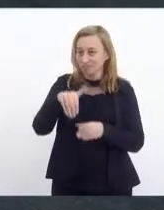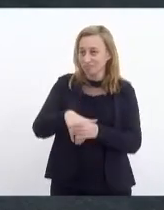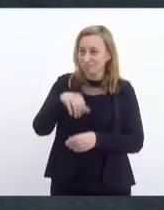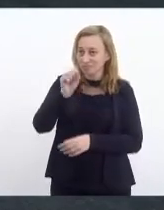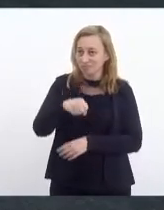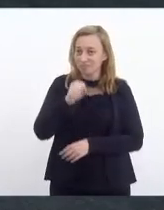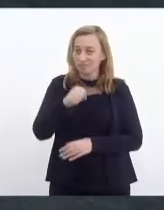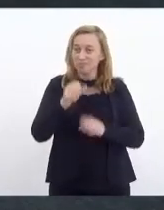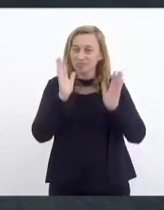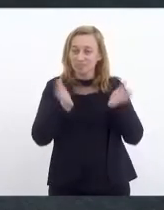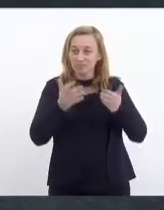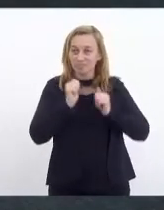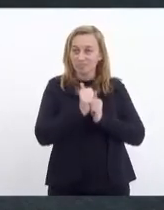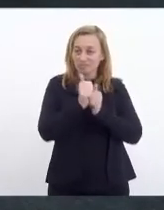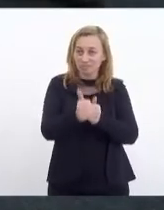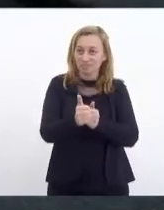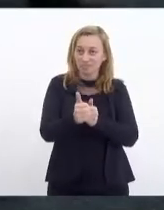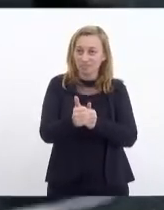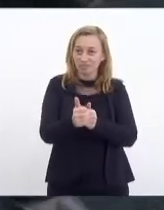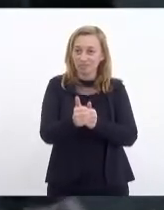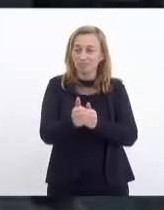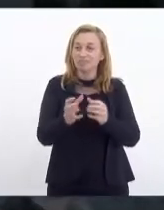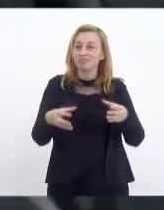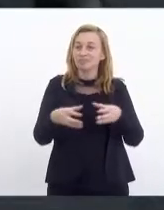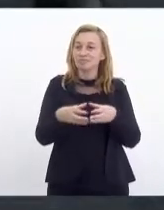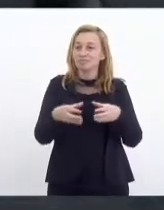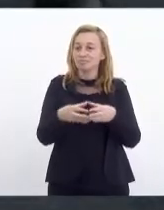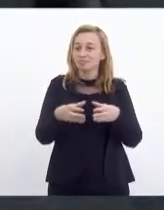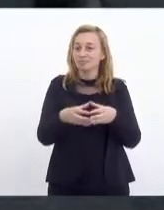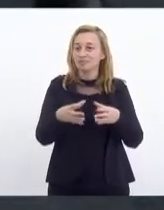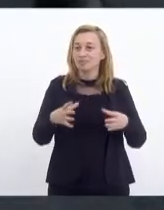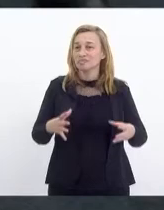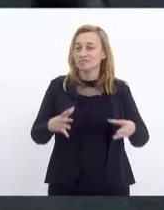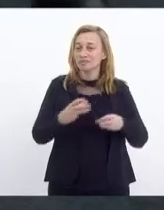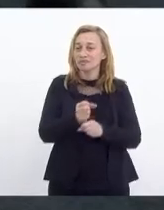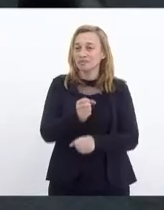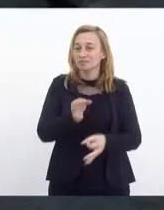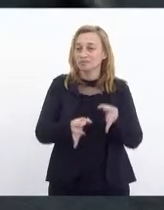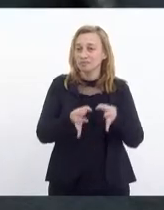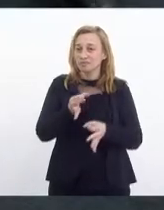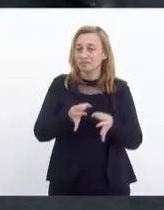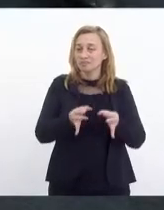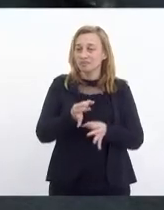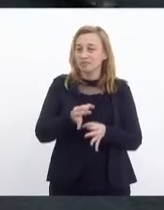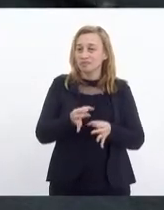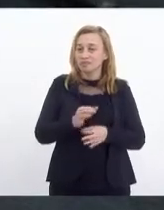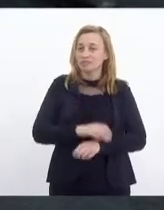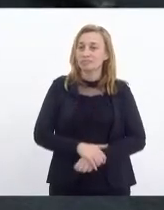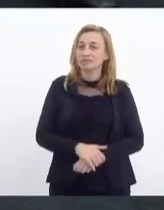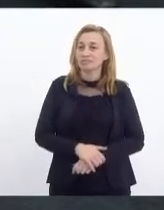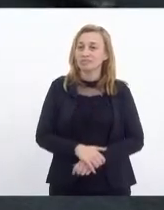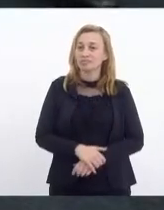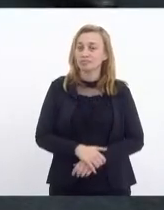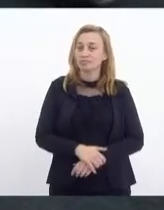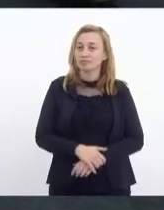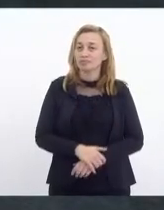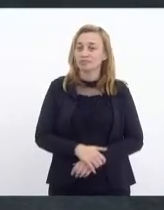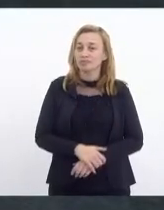agora eu vou acompanhar na Comissão de Tributação o parecer do